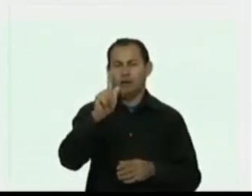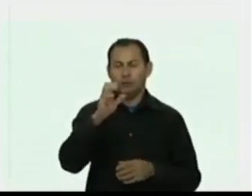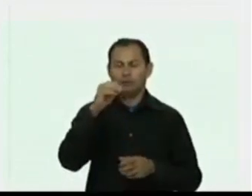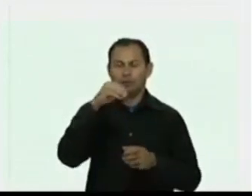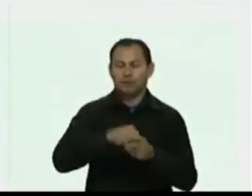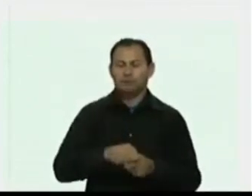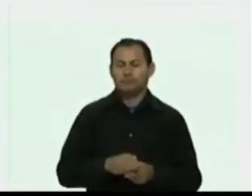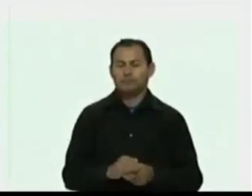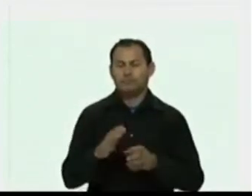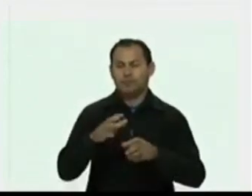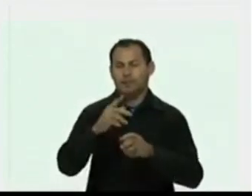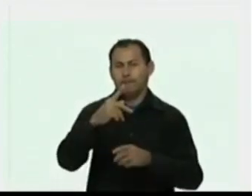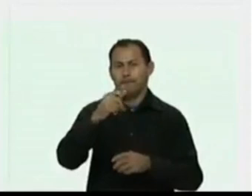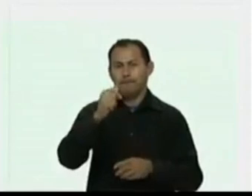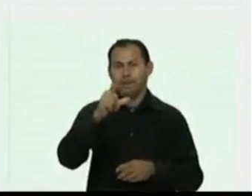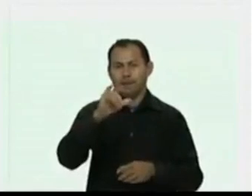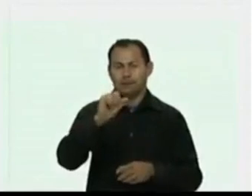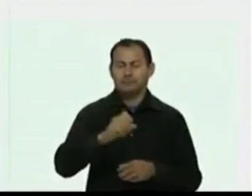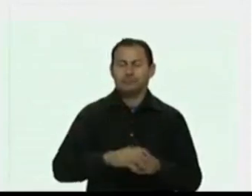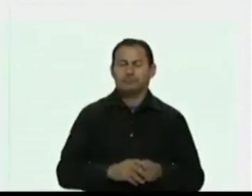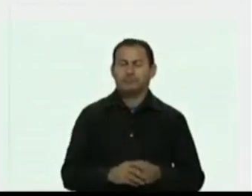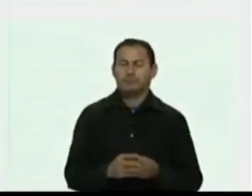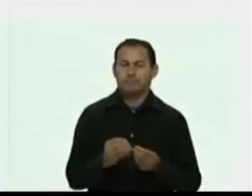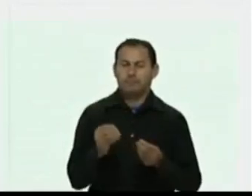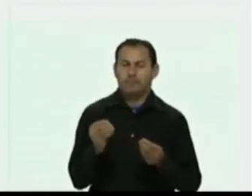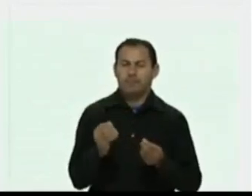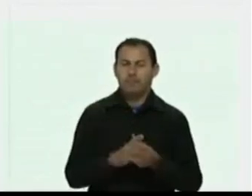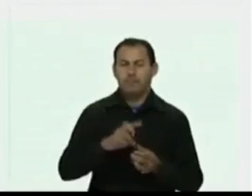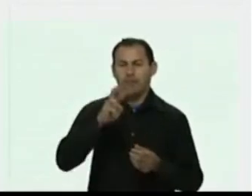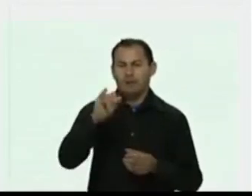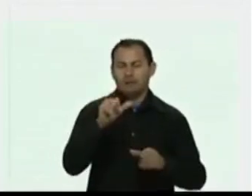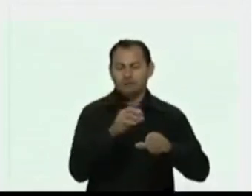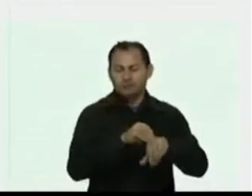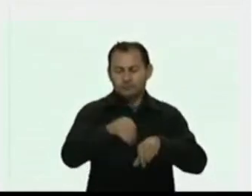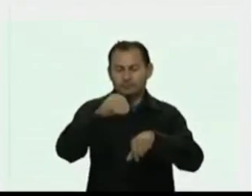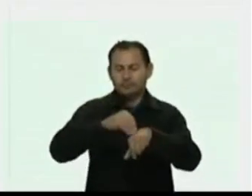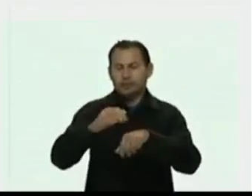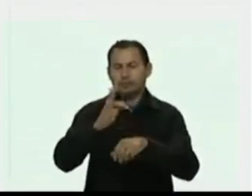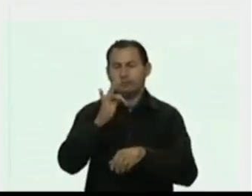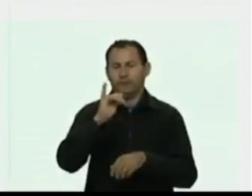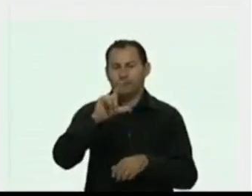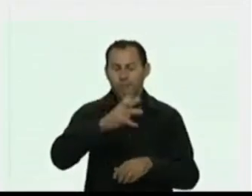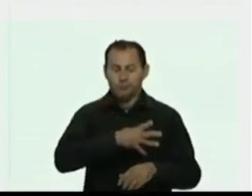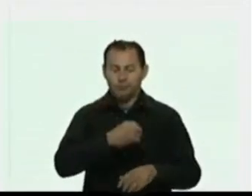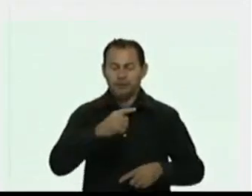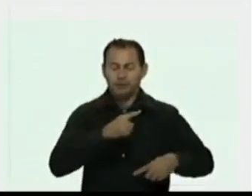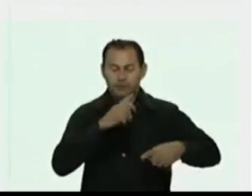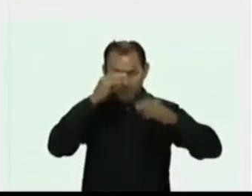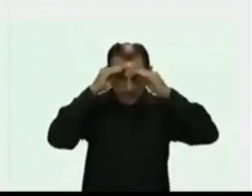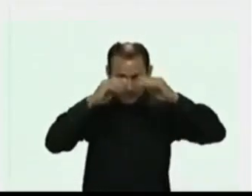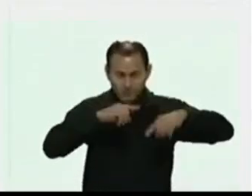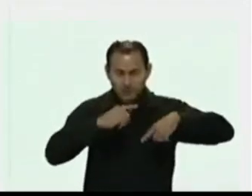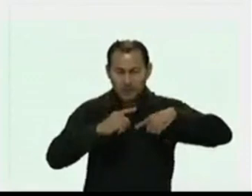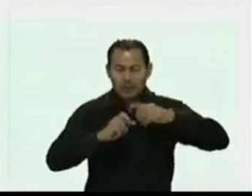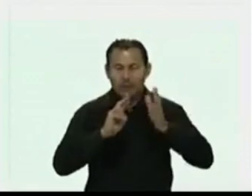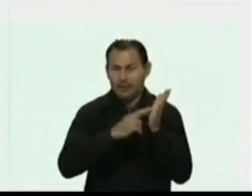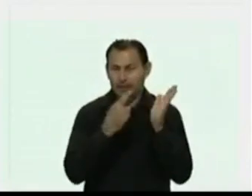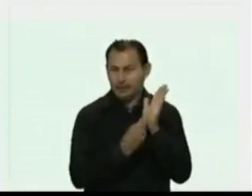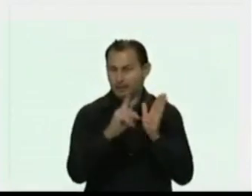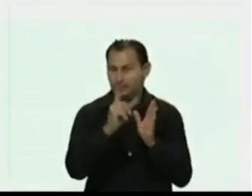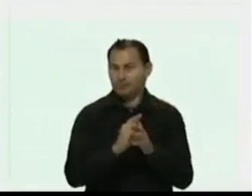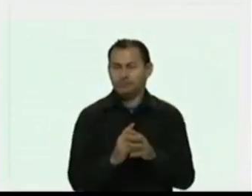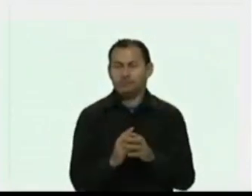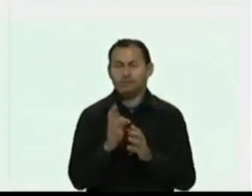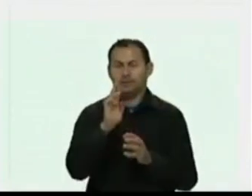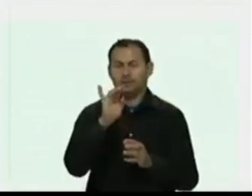dentro desses pais, que vai ser transmitido para os filhos, seguindo uma regra que não era